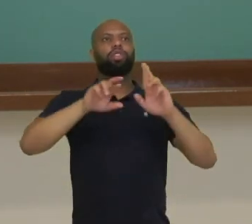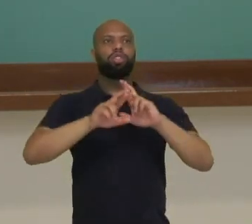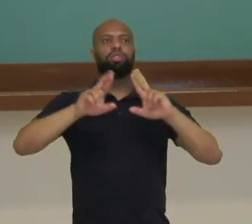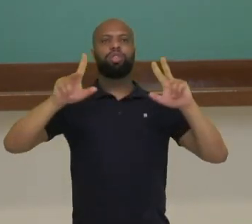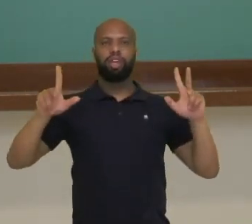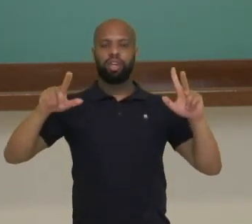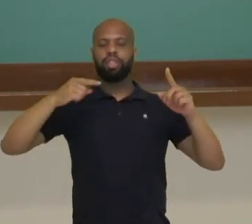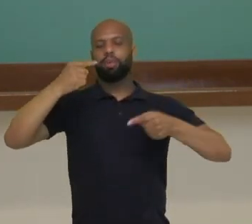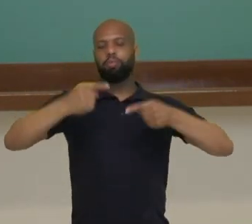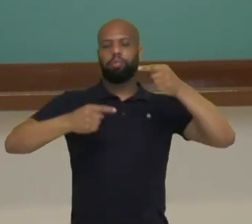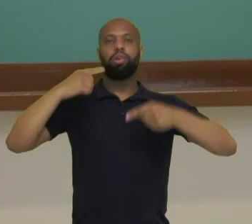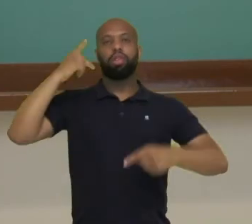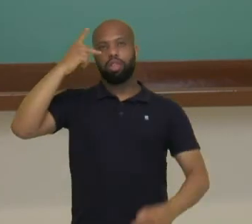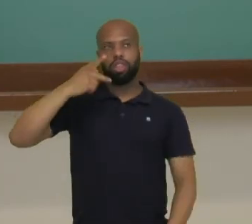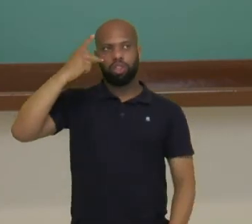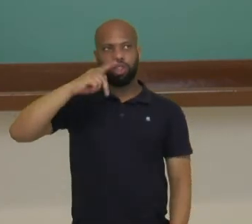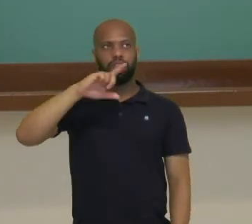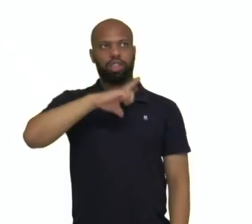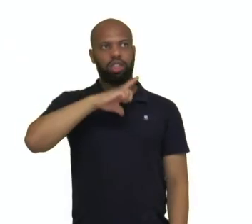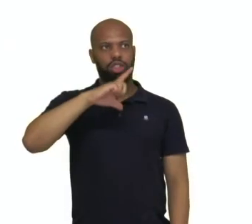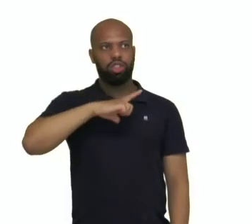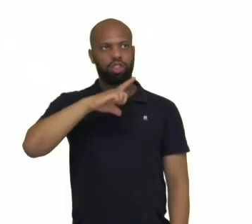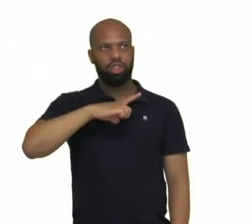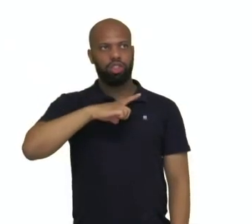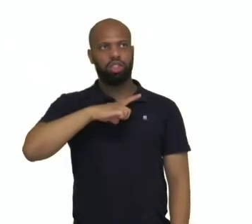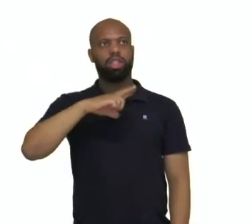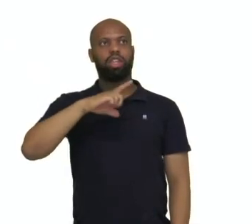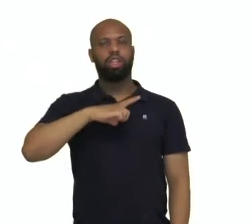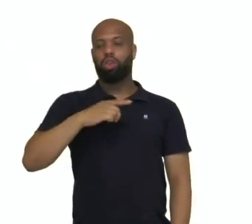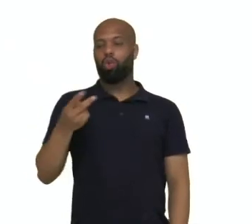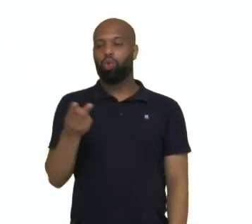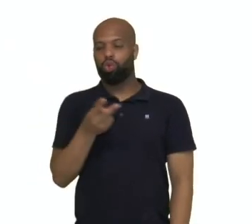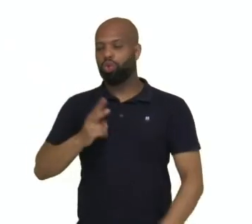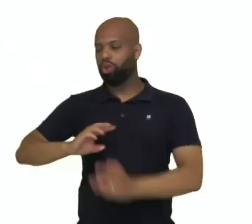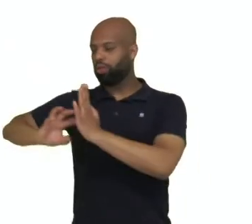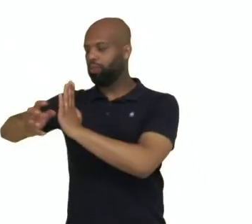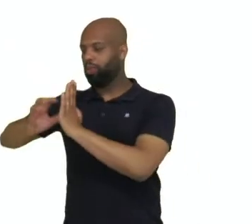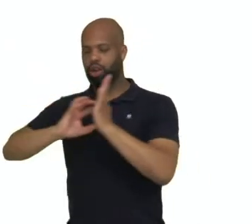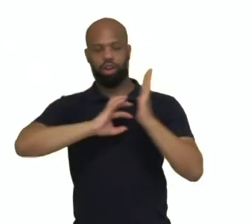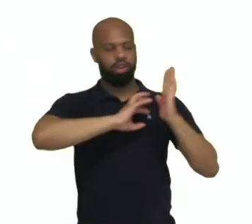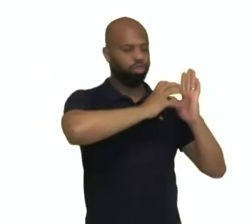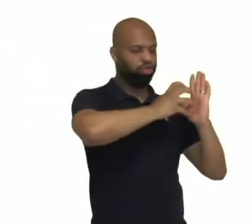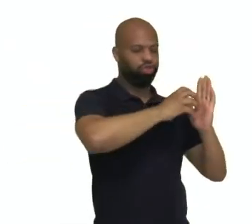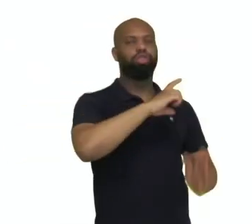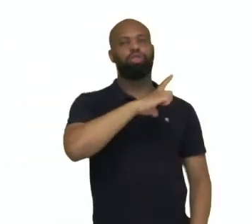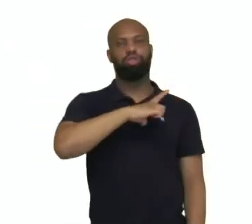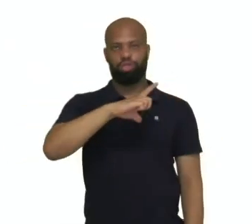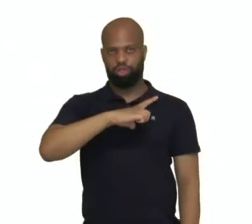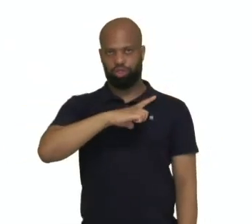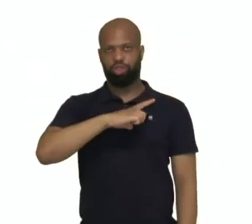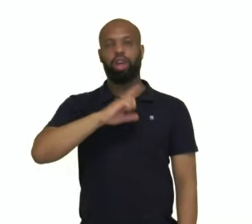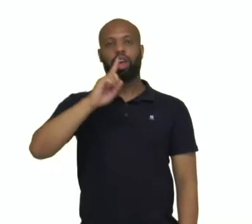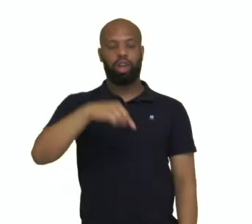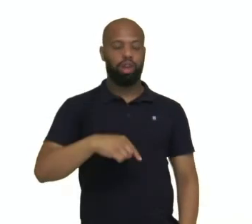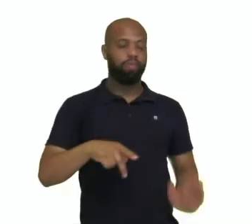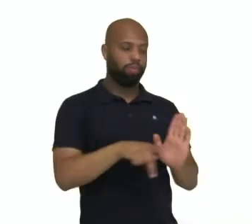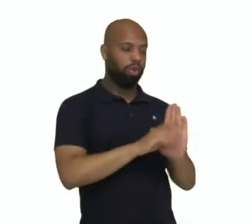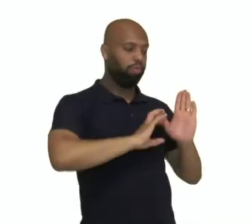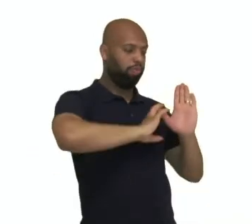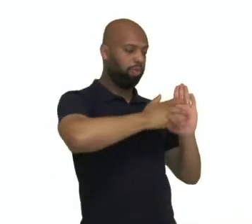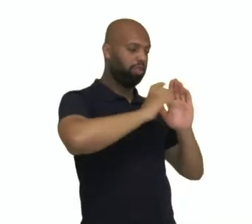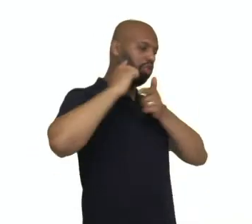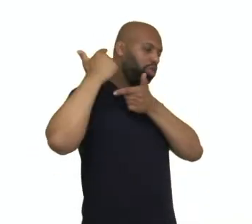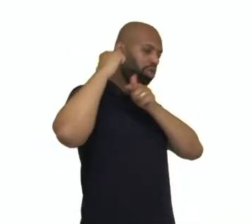diferenças políticas que existiam entre os dois partidos, né? Esses partidos dos conservadores